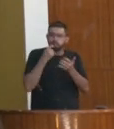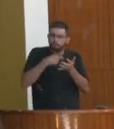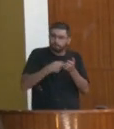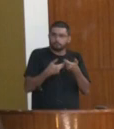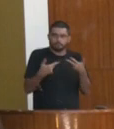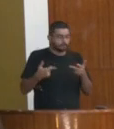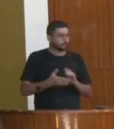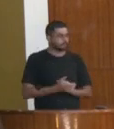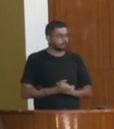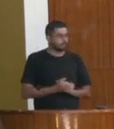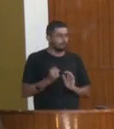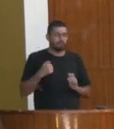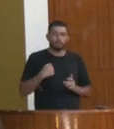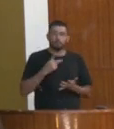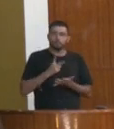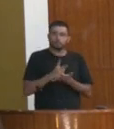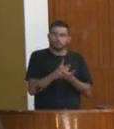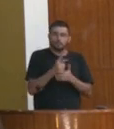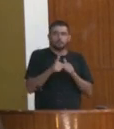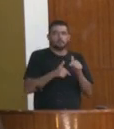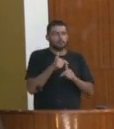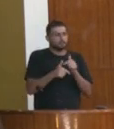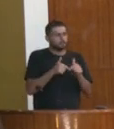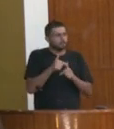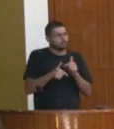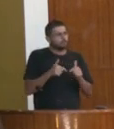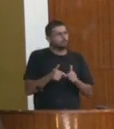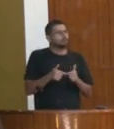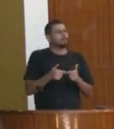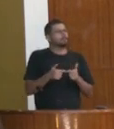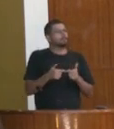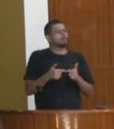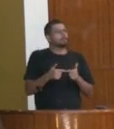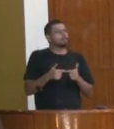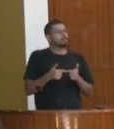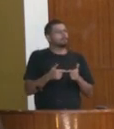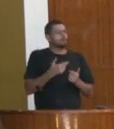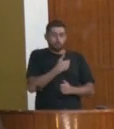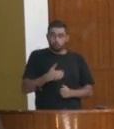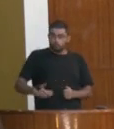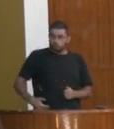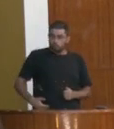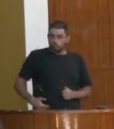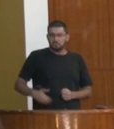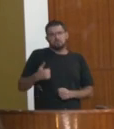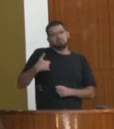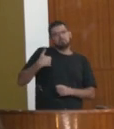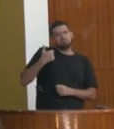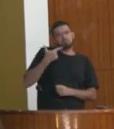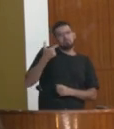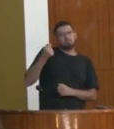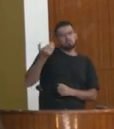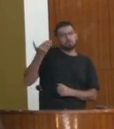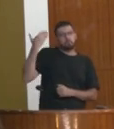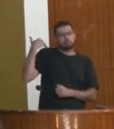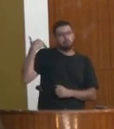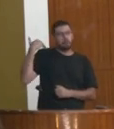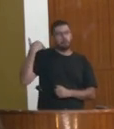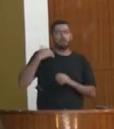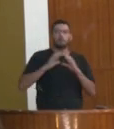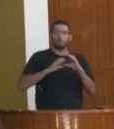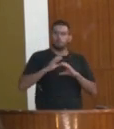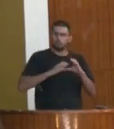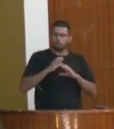eu sempre fui empregado público, desde os meus 21 anos que eu sou empregado público, né, através de concurso